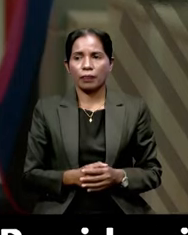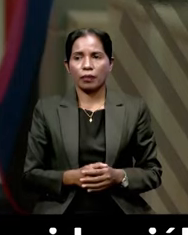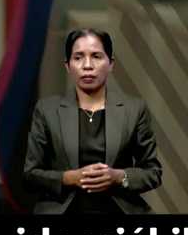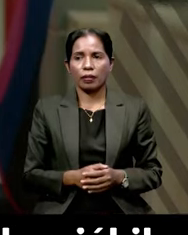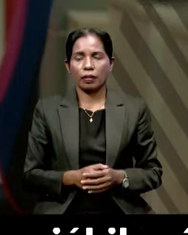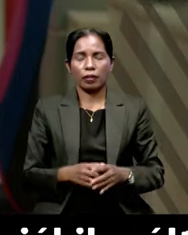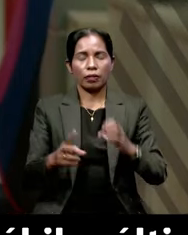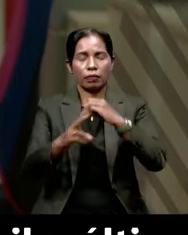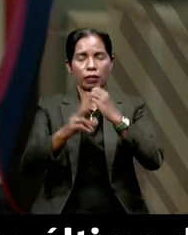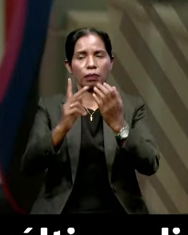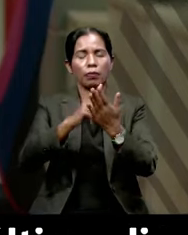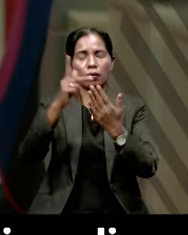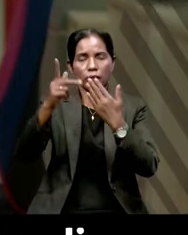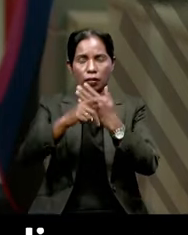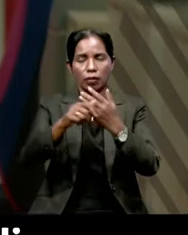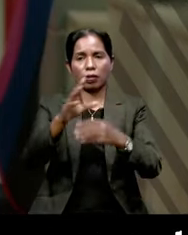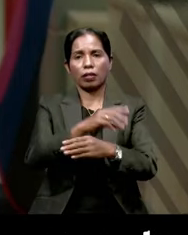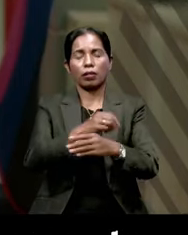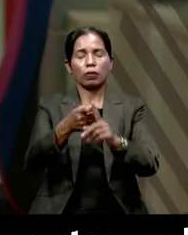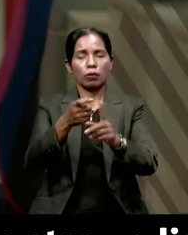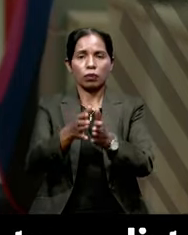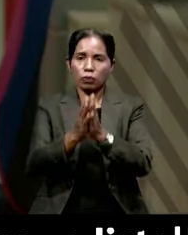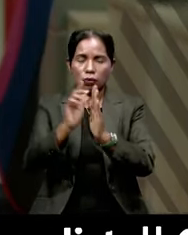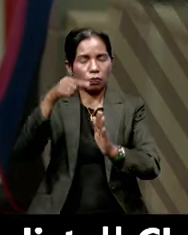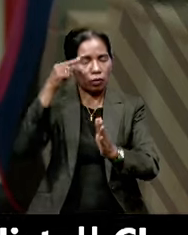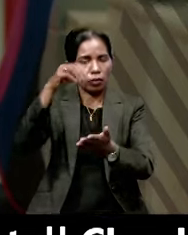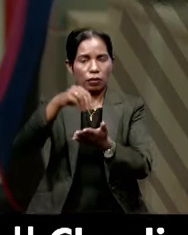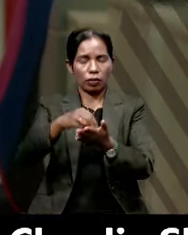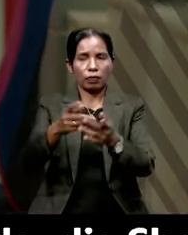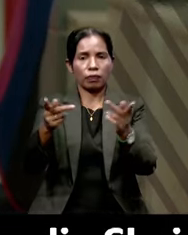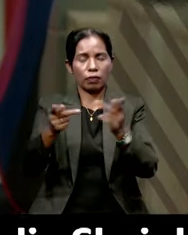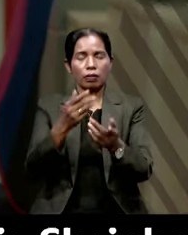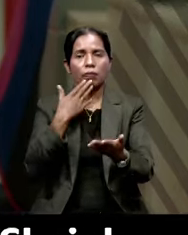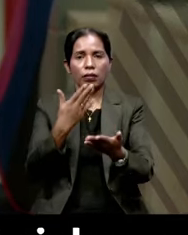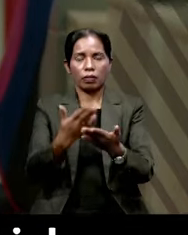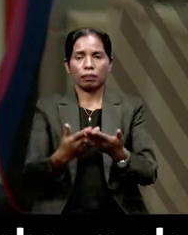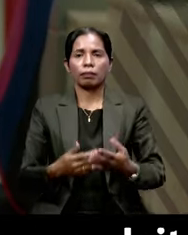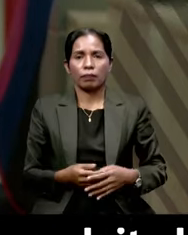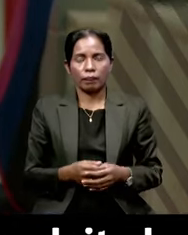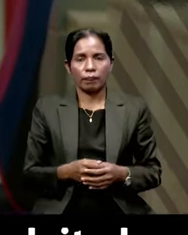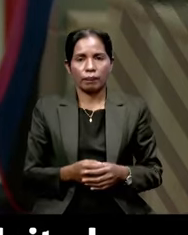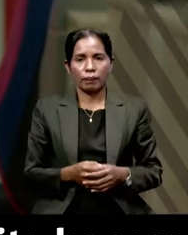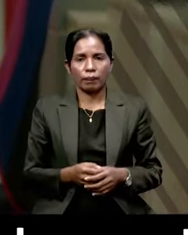vítima para o programa de despejos administrativos e de governo até cria condição urgente.